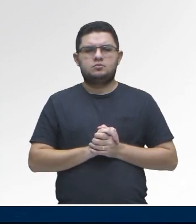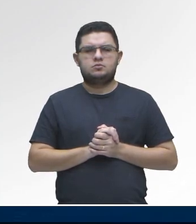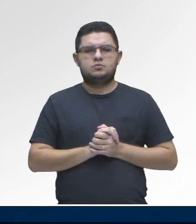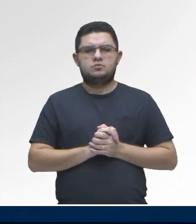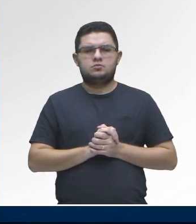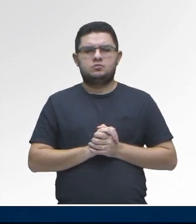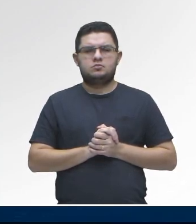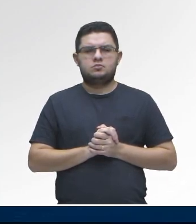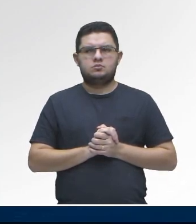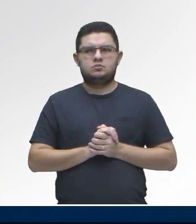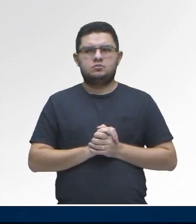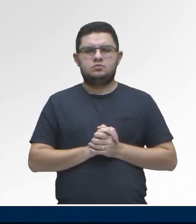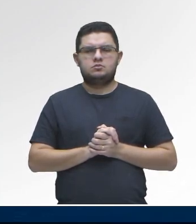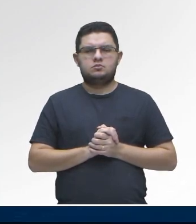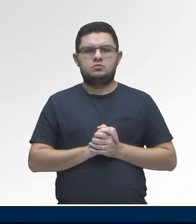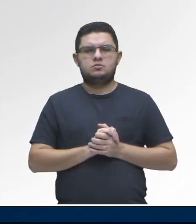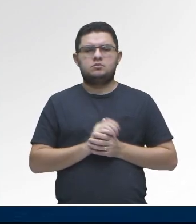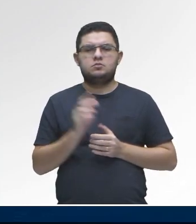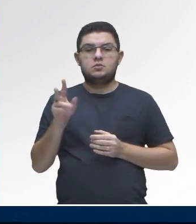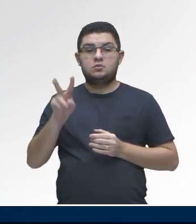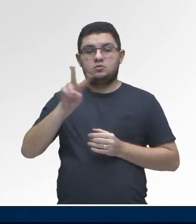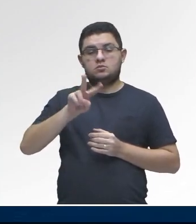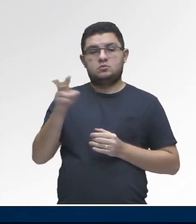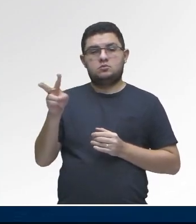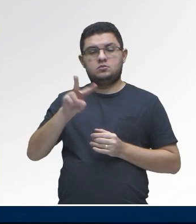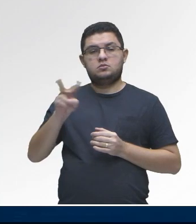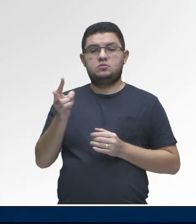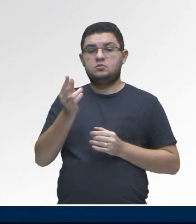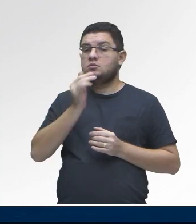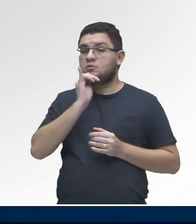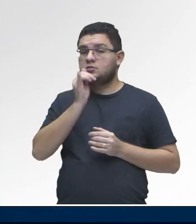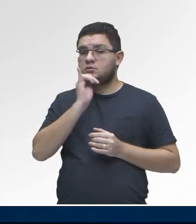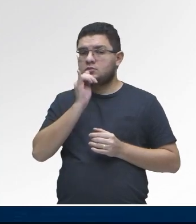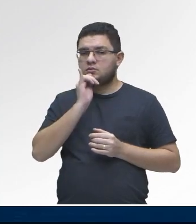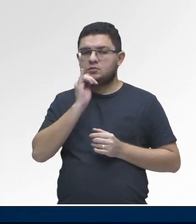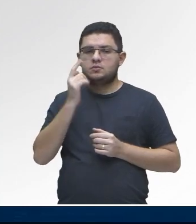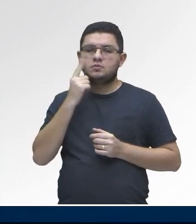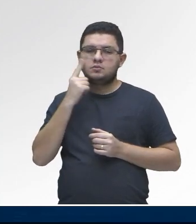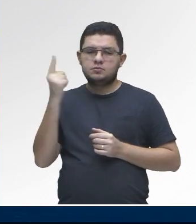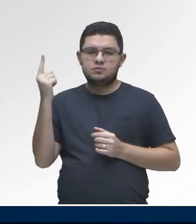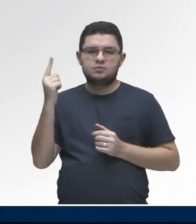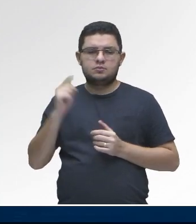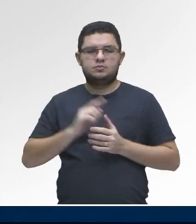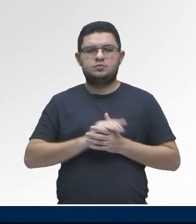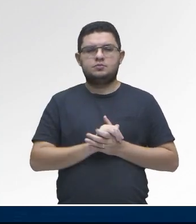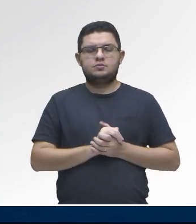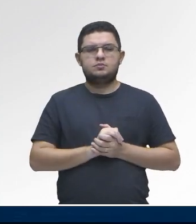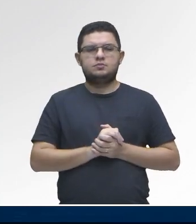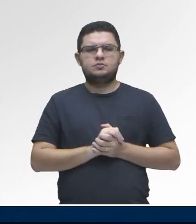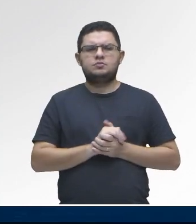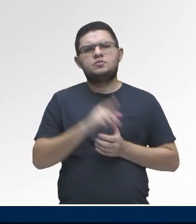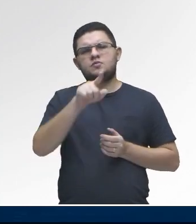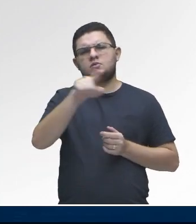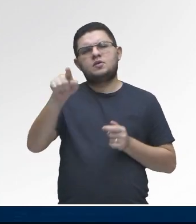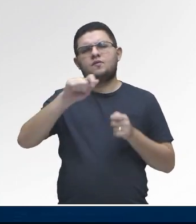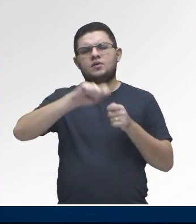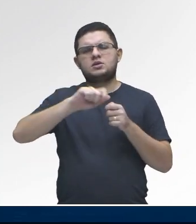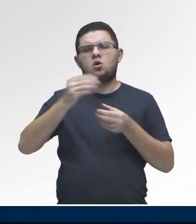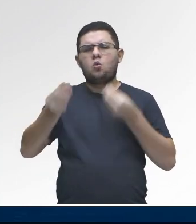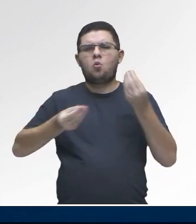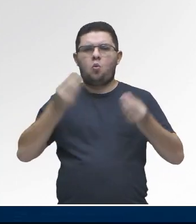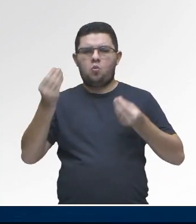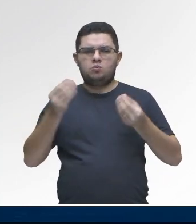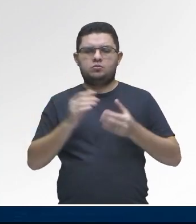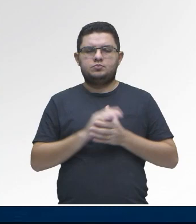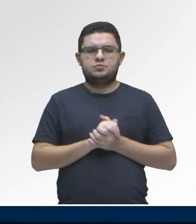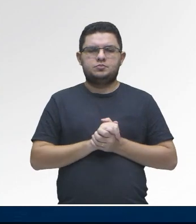nós temos que A é 25 e B é 36. Então, como é que você faz? A raiz de uma